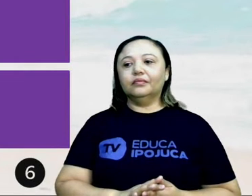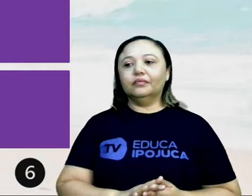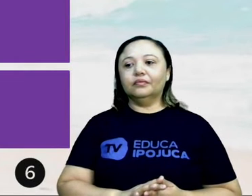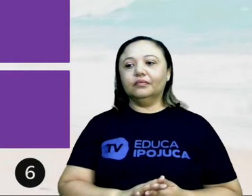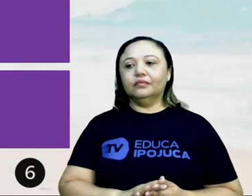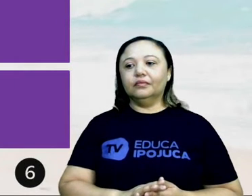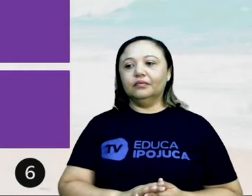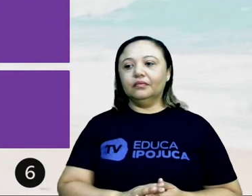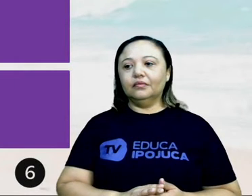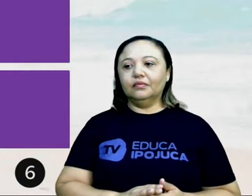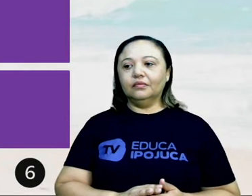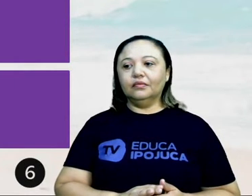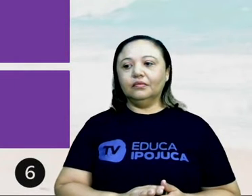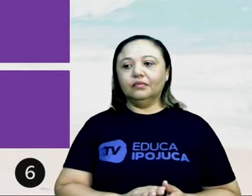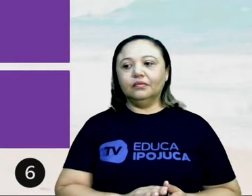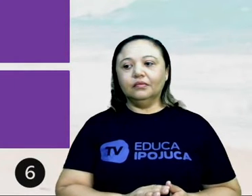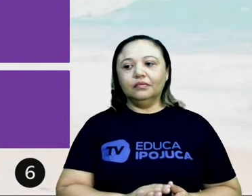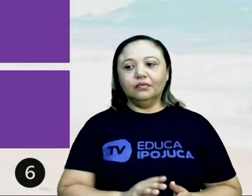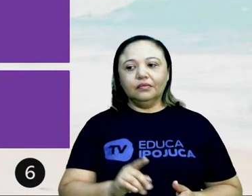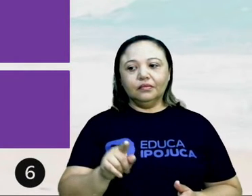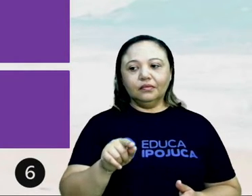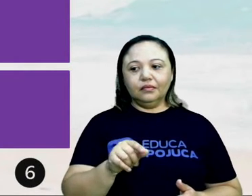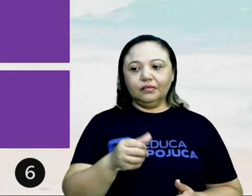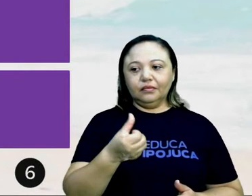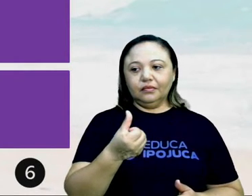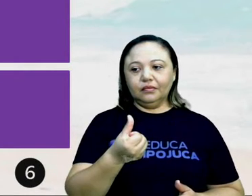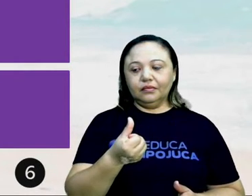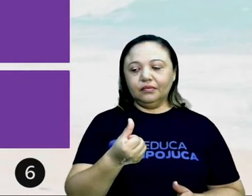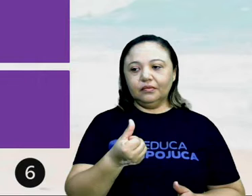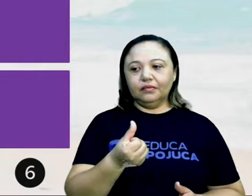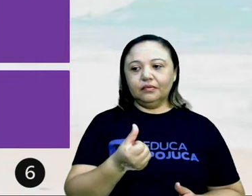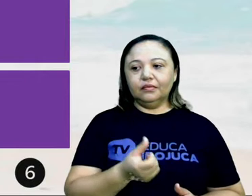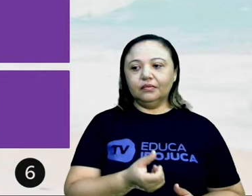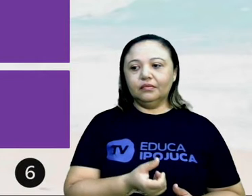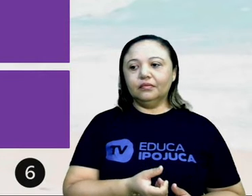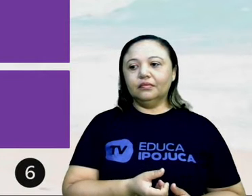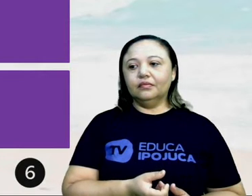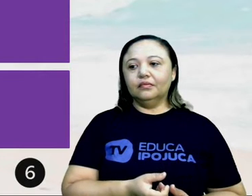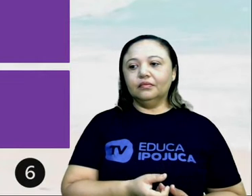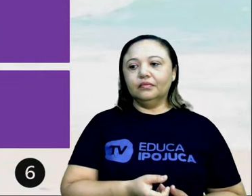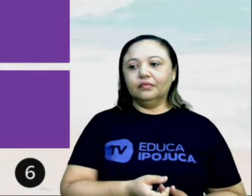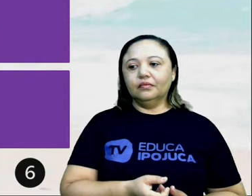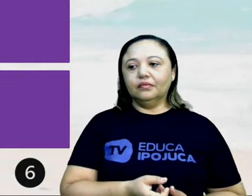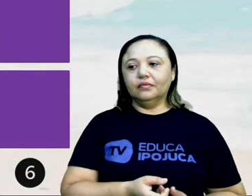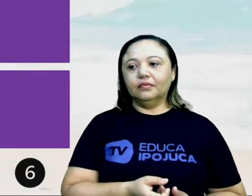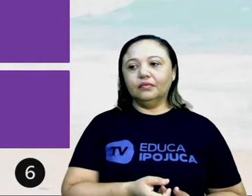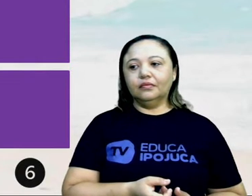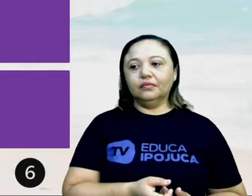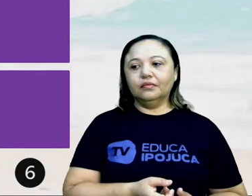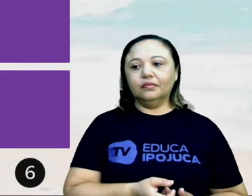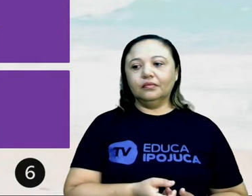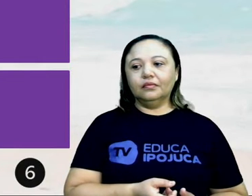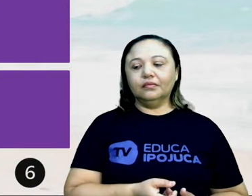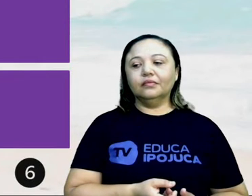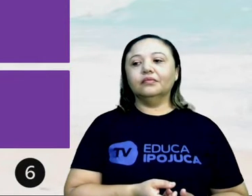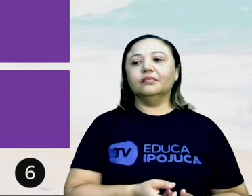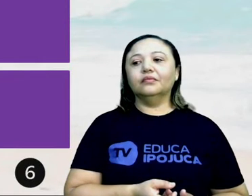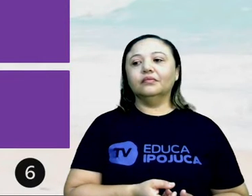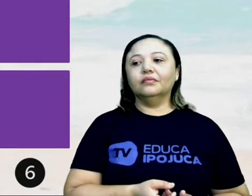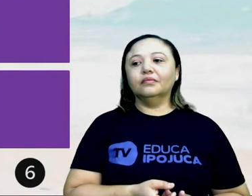Procurar coluna 6, que está lá embaixo. Tá certo? E, nesse caso, a gente vai subir até a